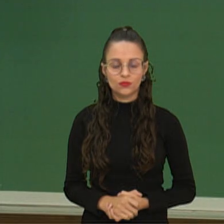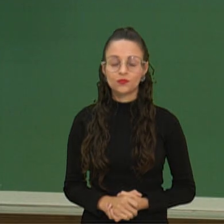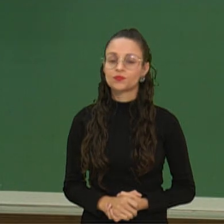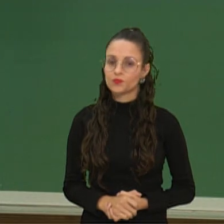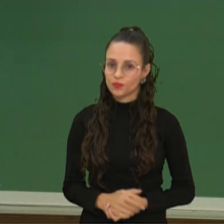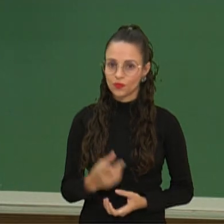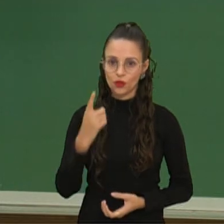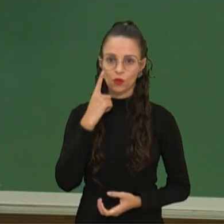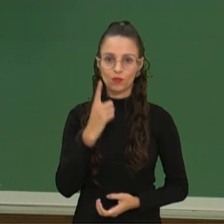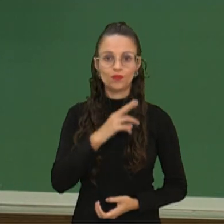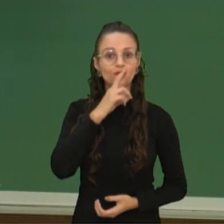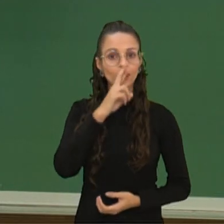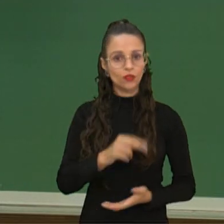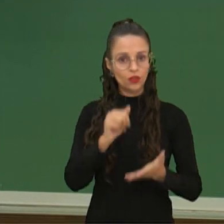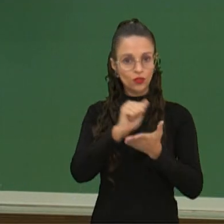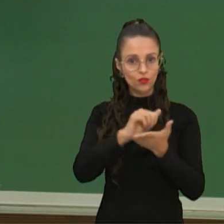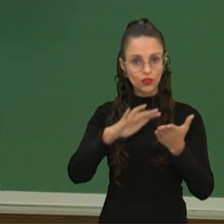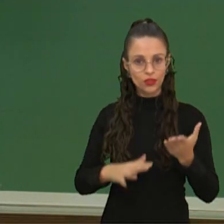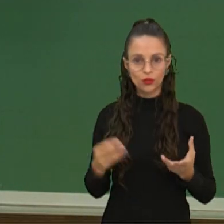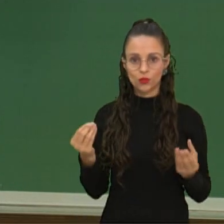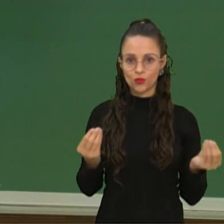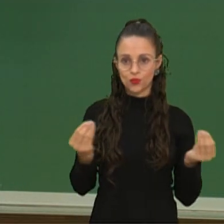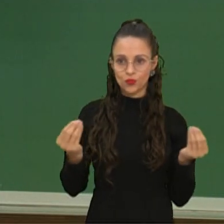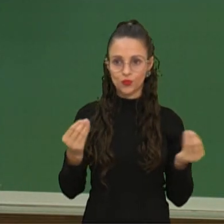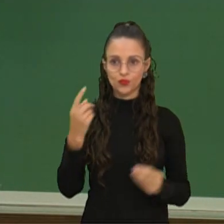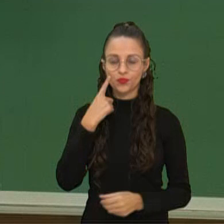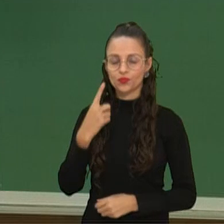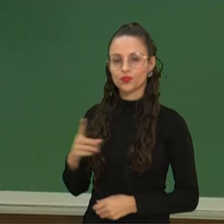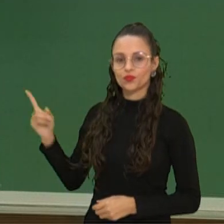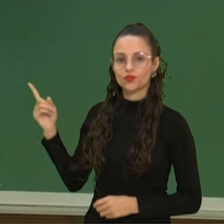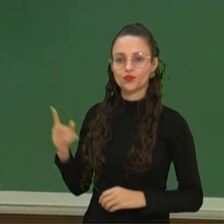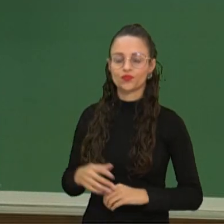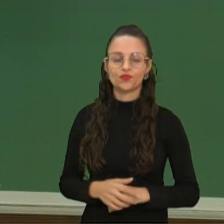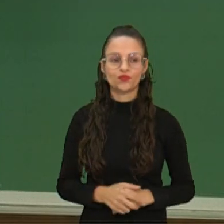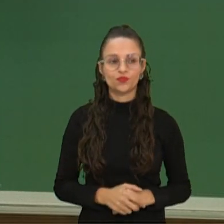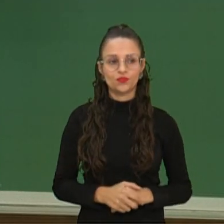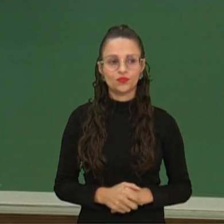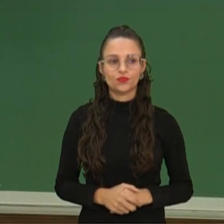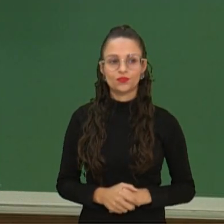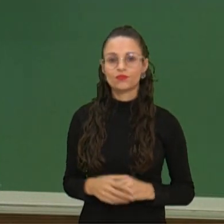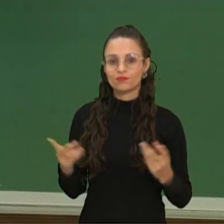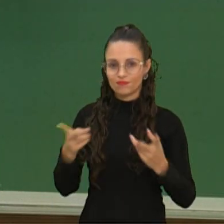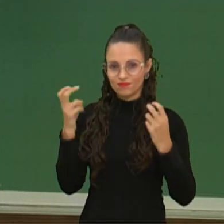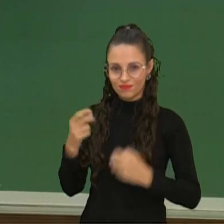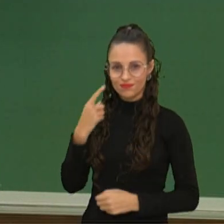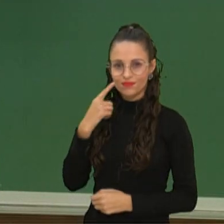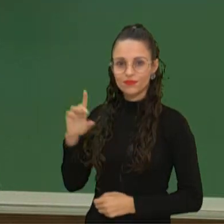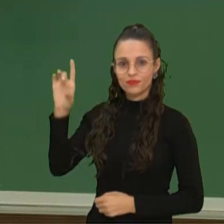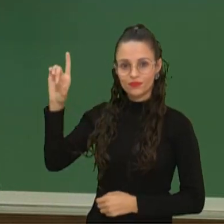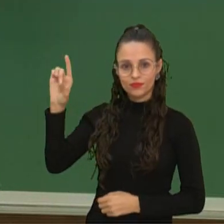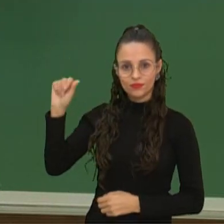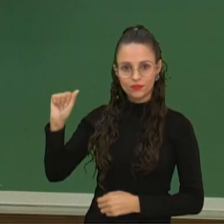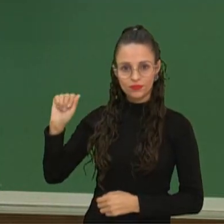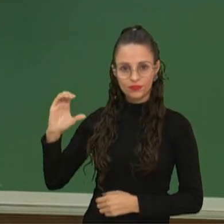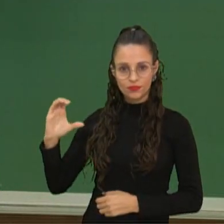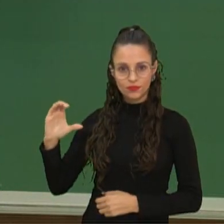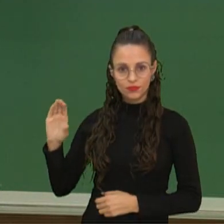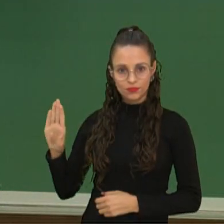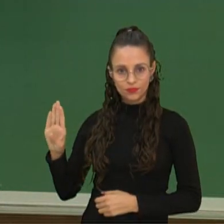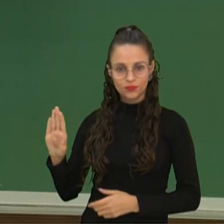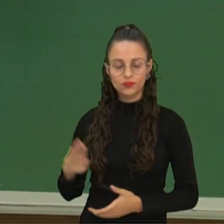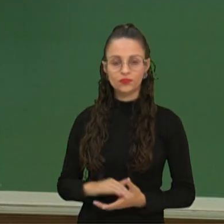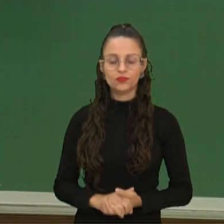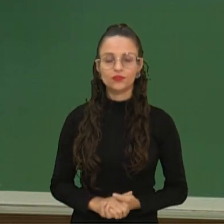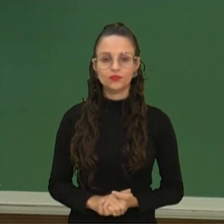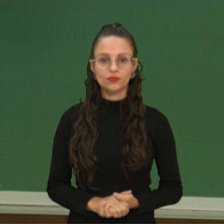Então, olha só, a resposta do nosso exercício ficou assim, ó. Como vocês podem ver, a ordem D, A, C, B.